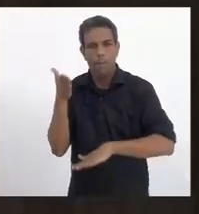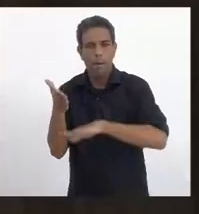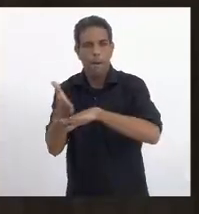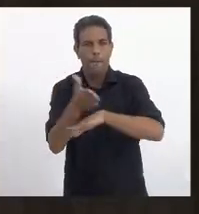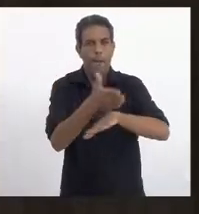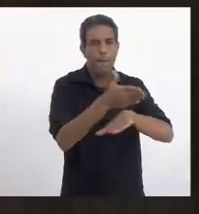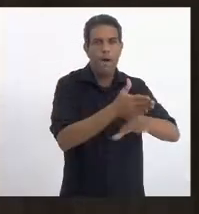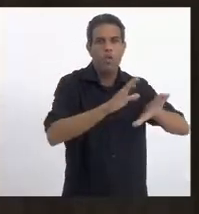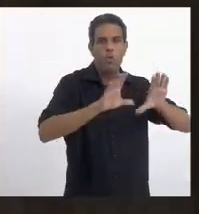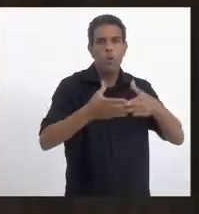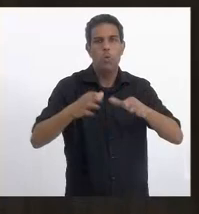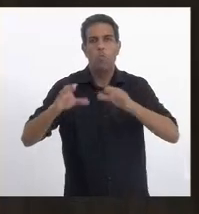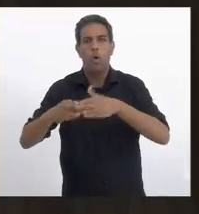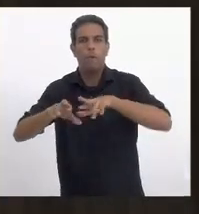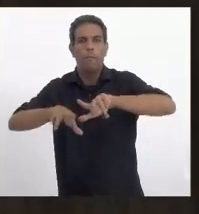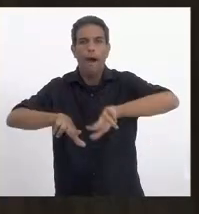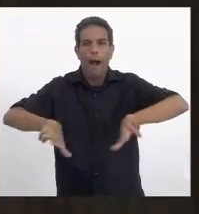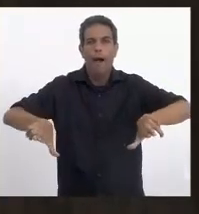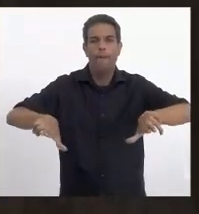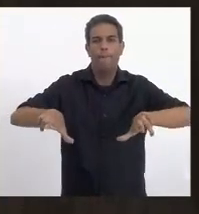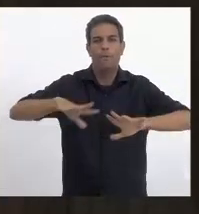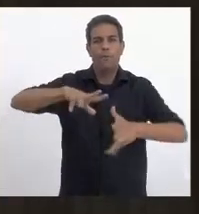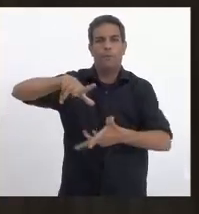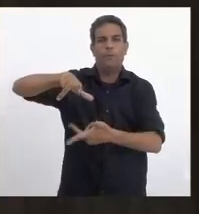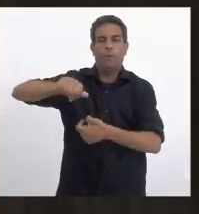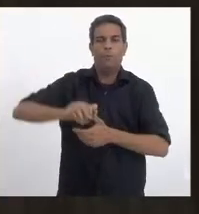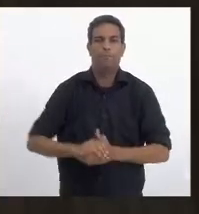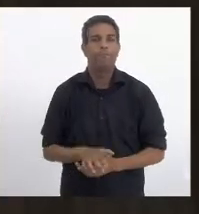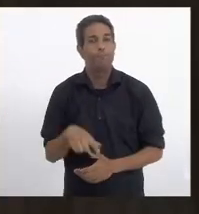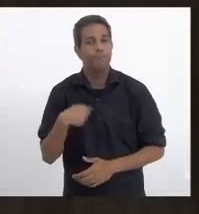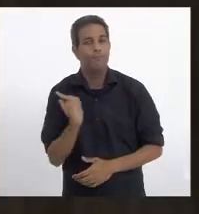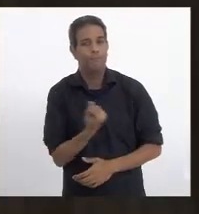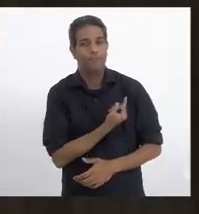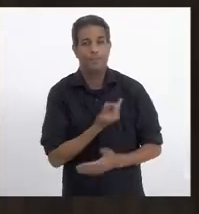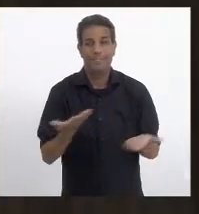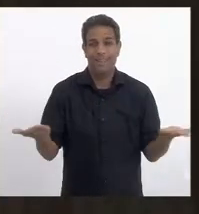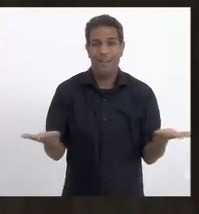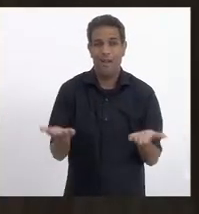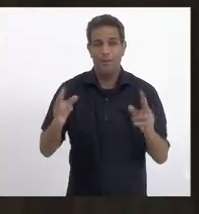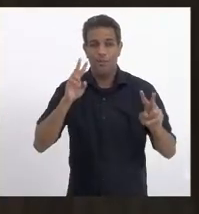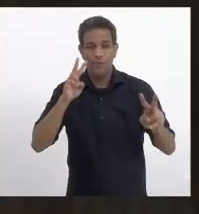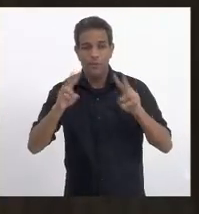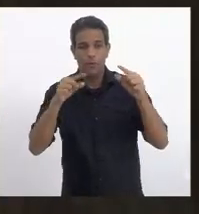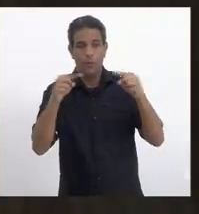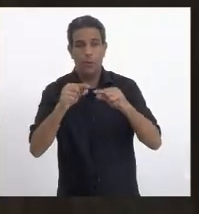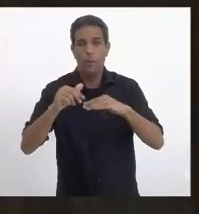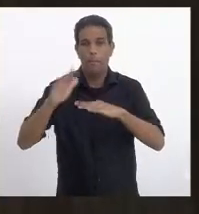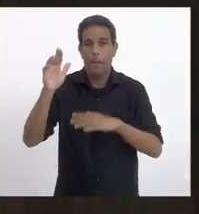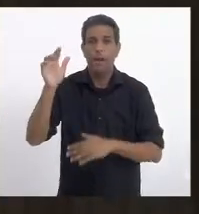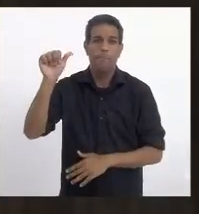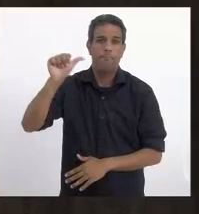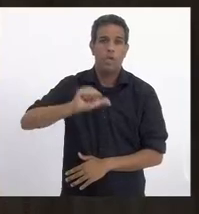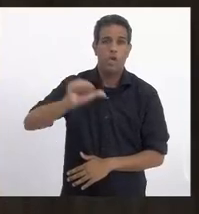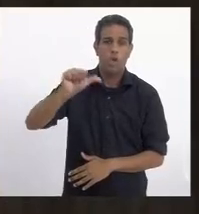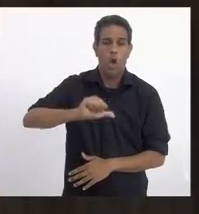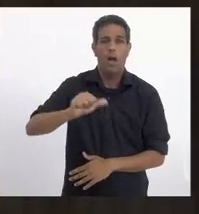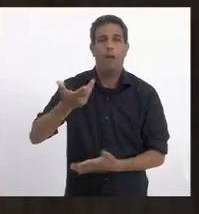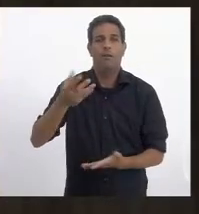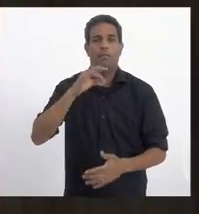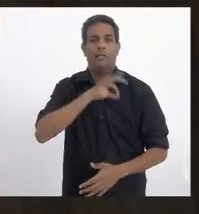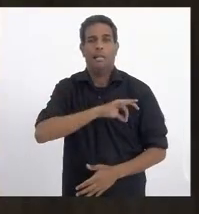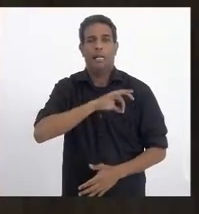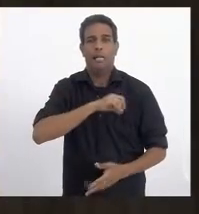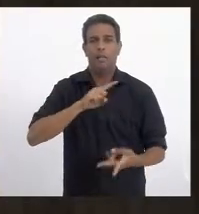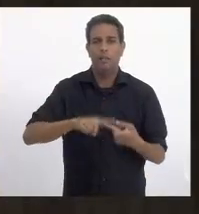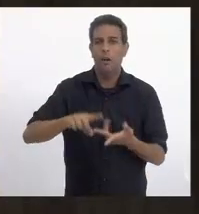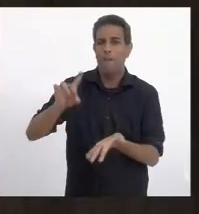do país que está no mundo nós hoje temos entre as Praças um dos piores salários e